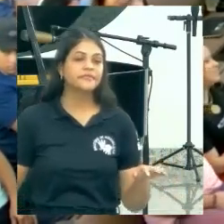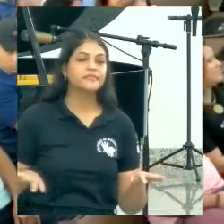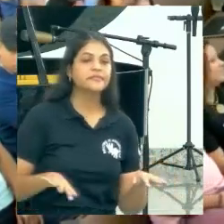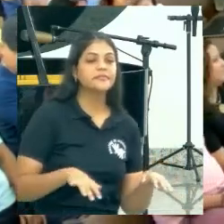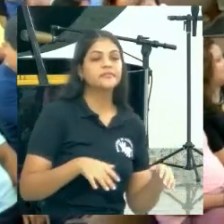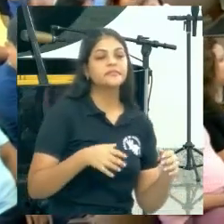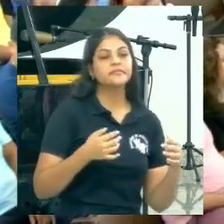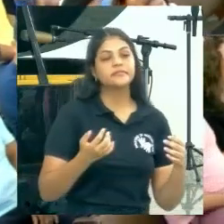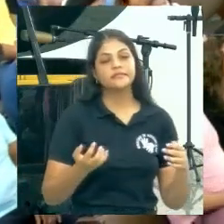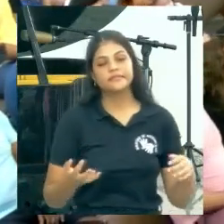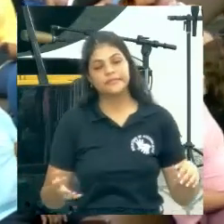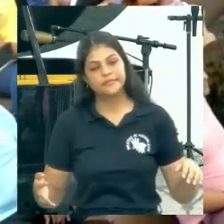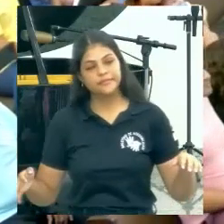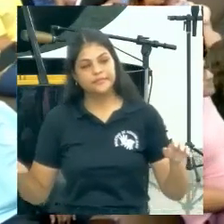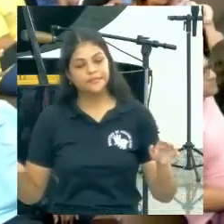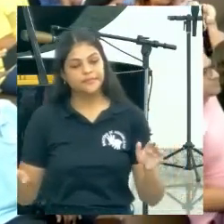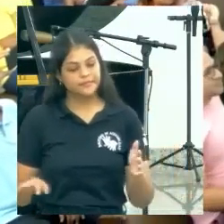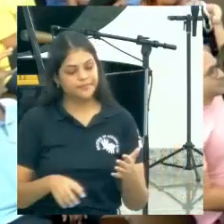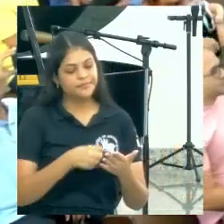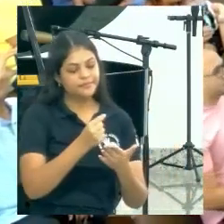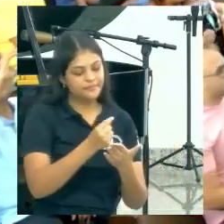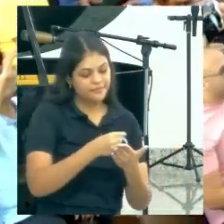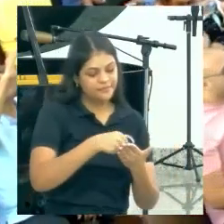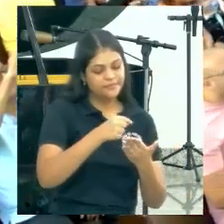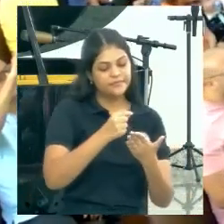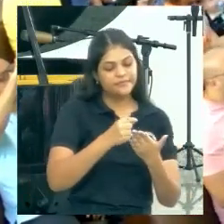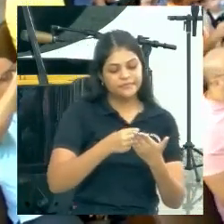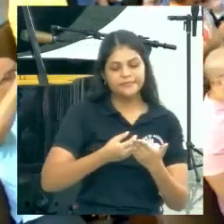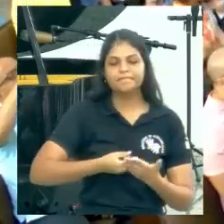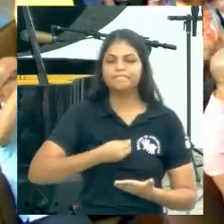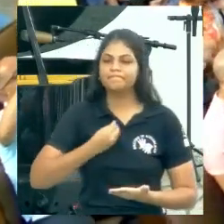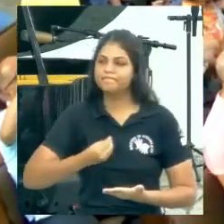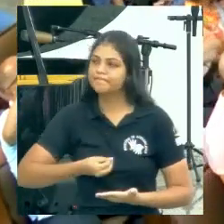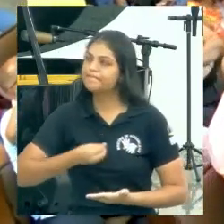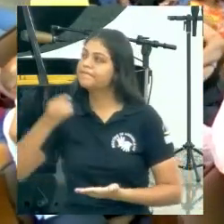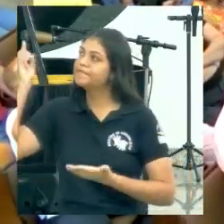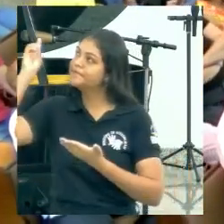Uou, carta viva de Deus.